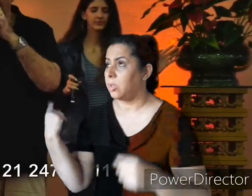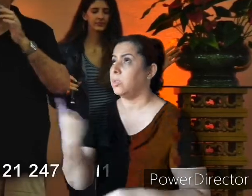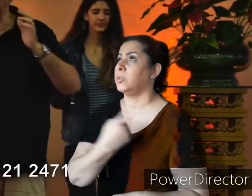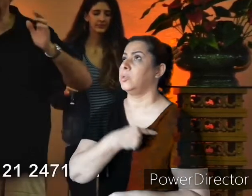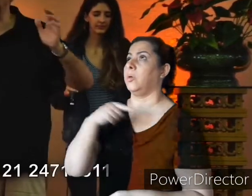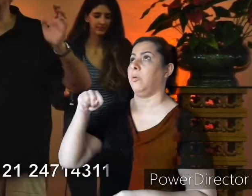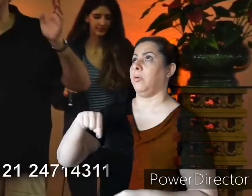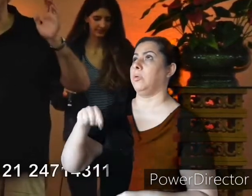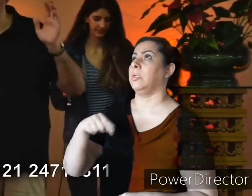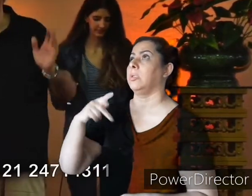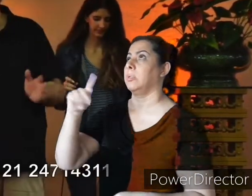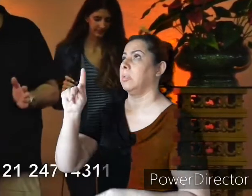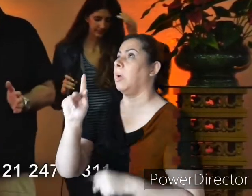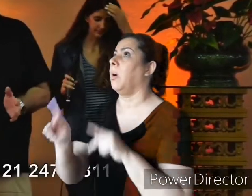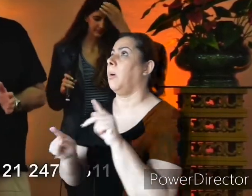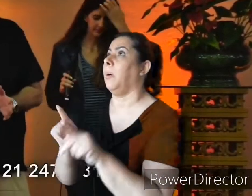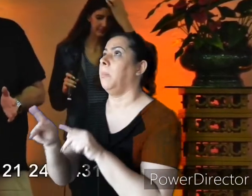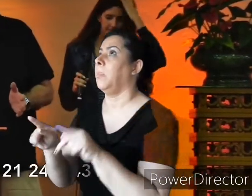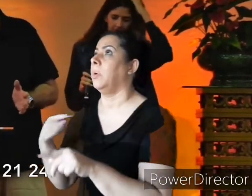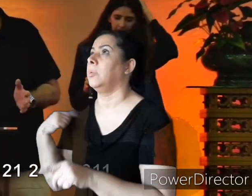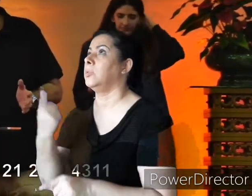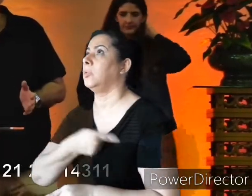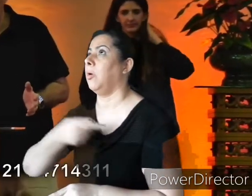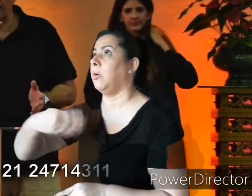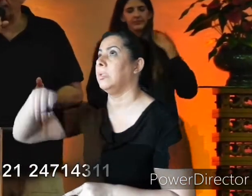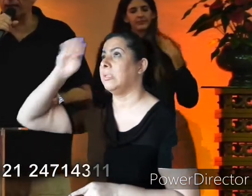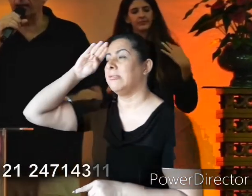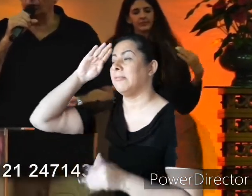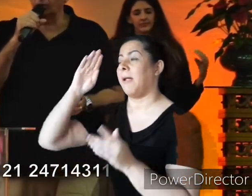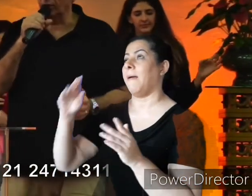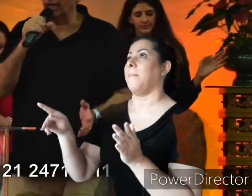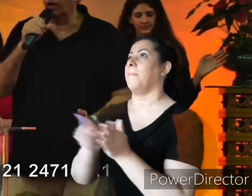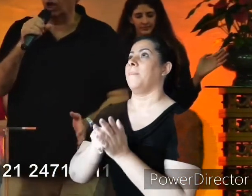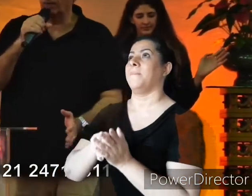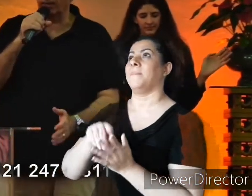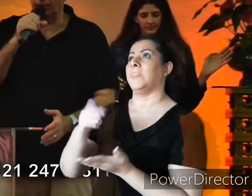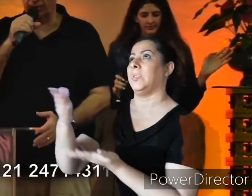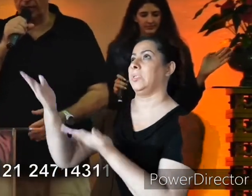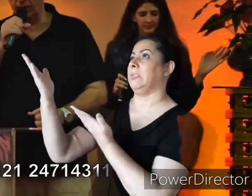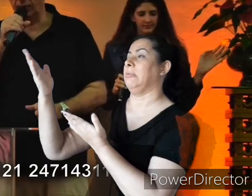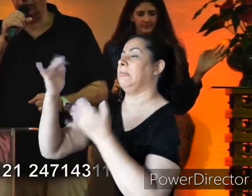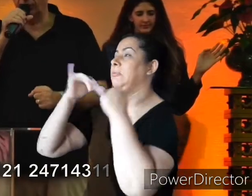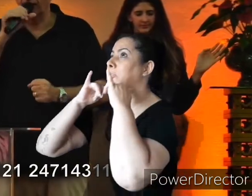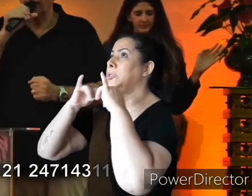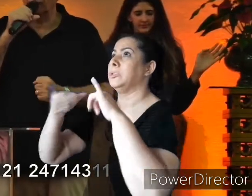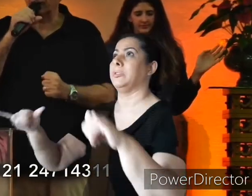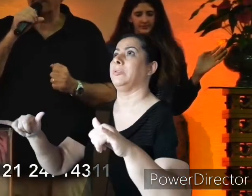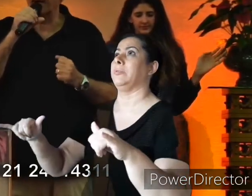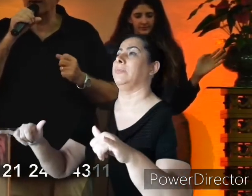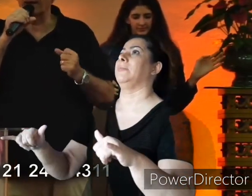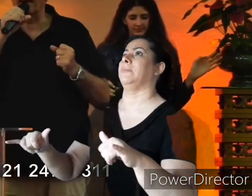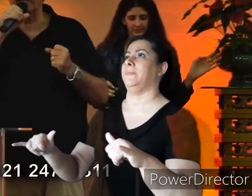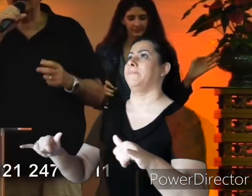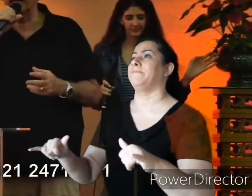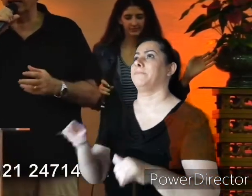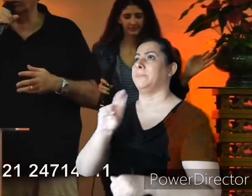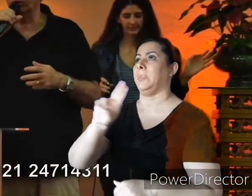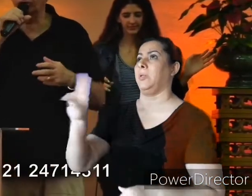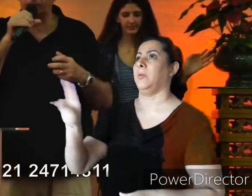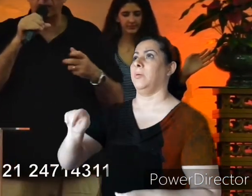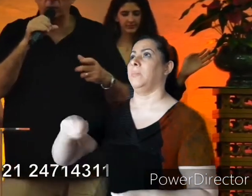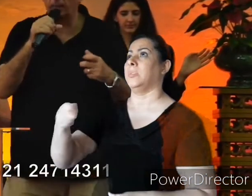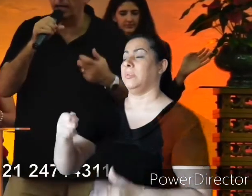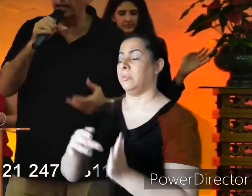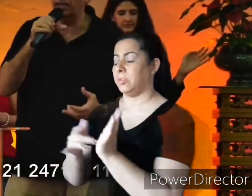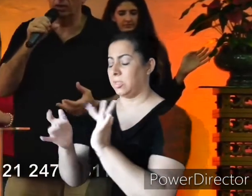nós declaramos que há poder no nome de Jesus. E repreendemos toda obra das trevas, toda palavra maligna,